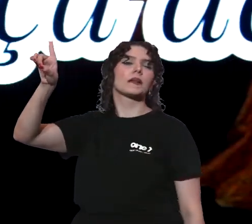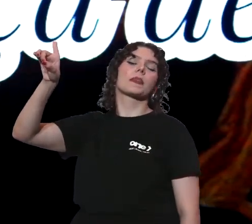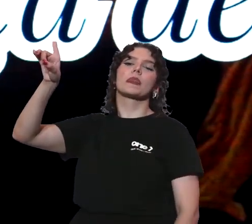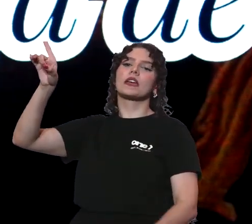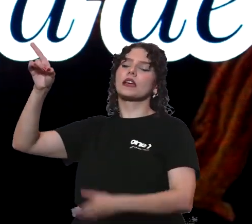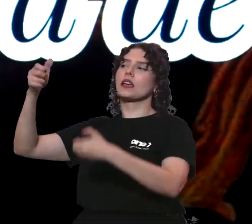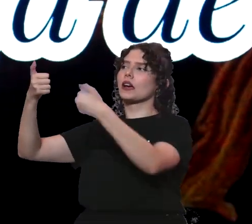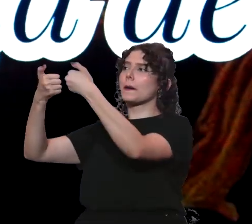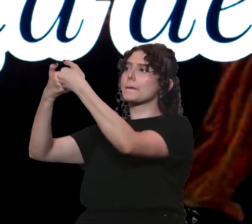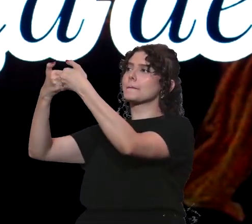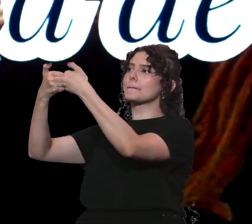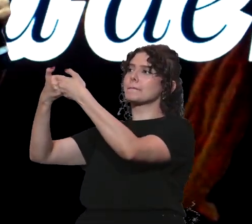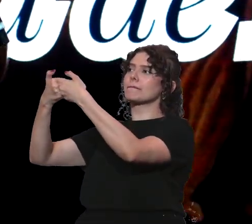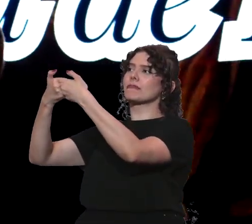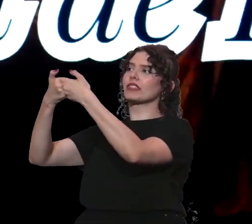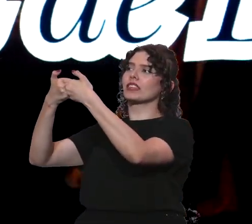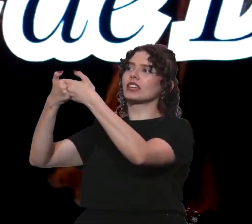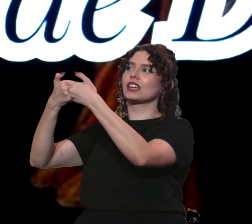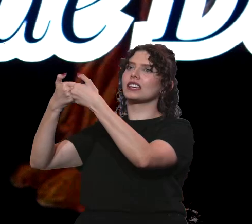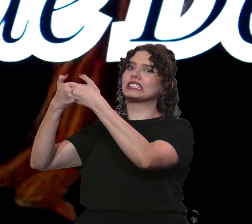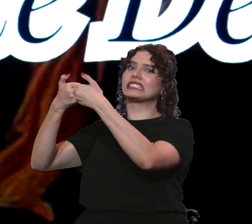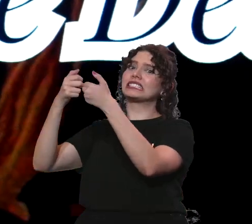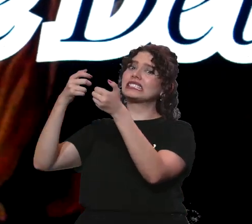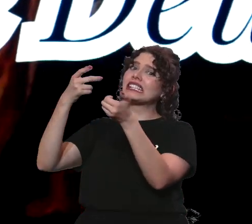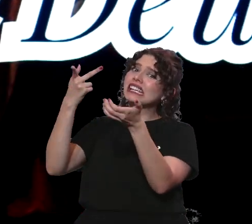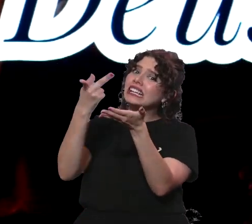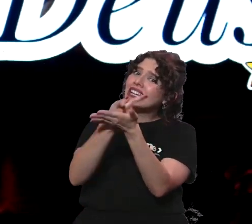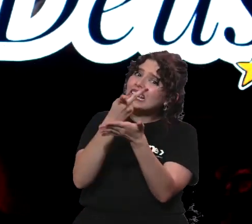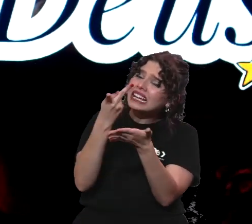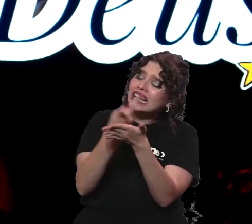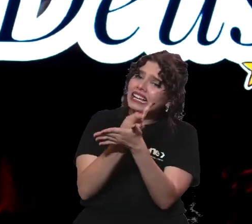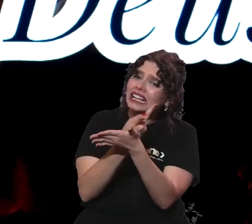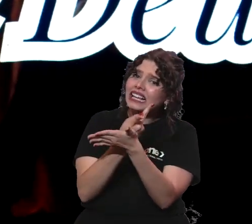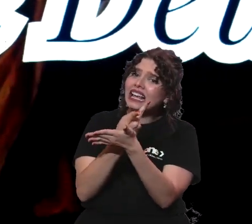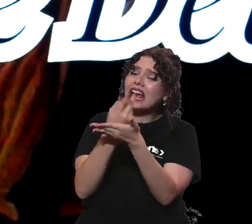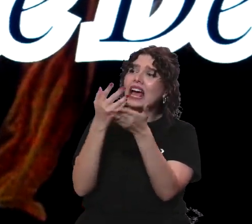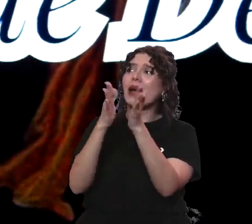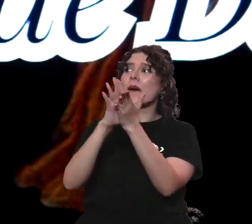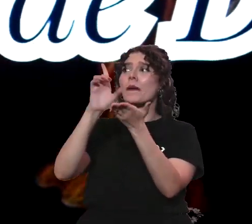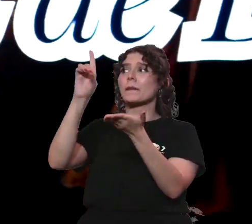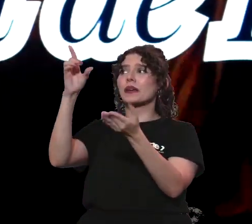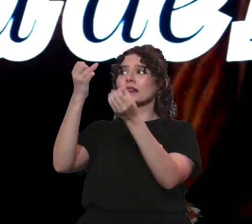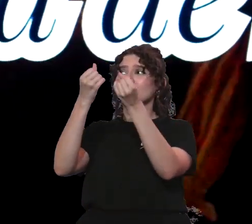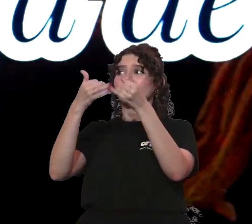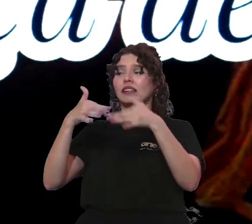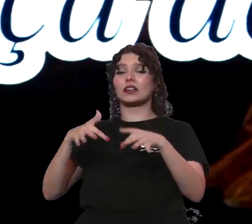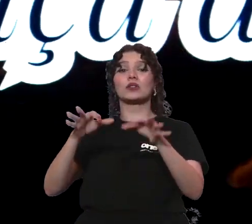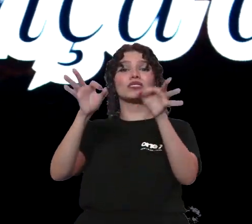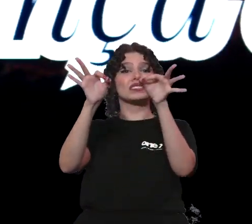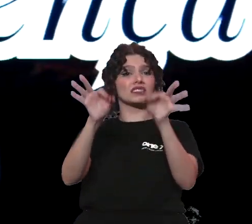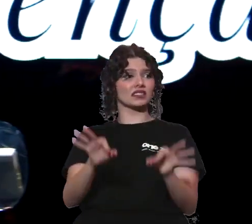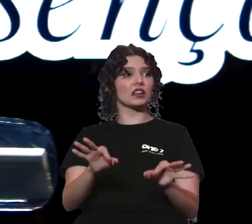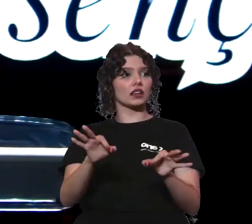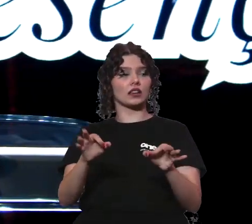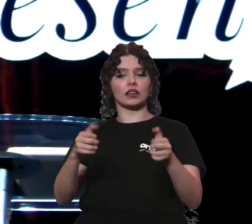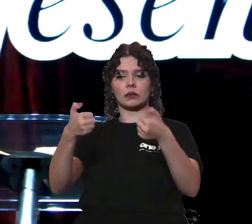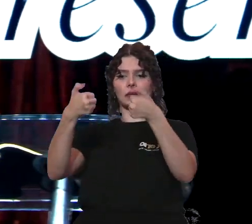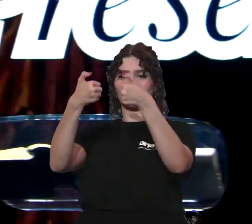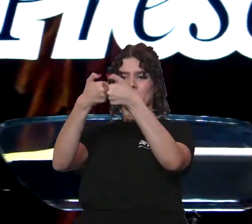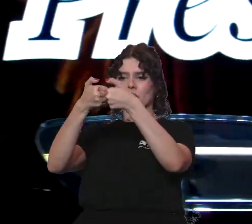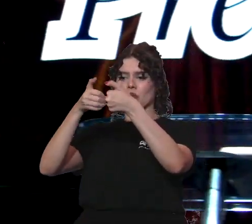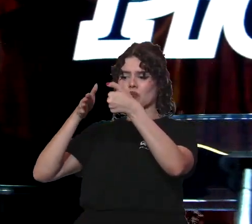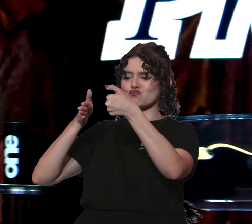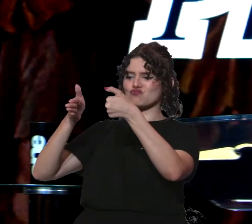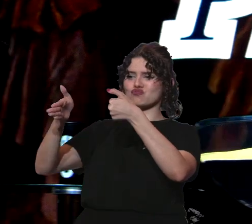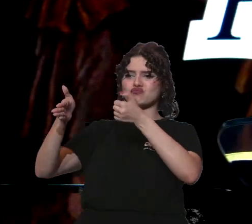pega aquela arca da maneira errada. A Bíblia diz que o certo era colocar 2